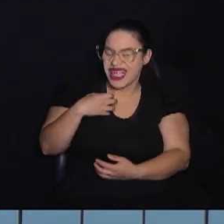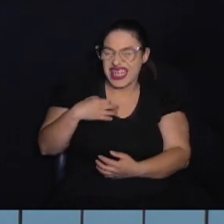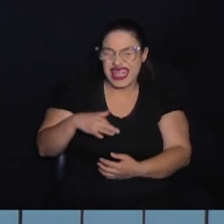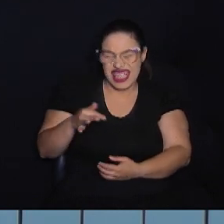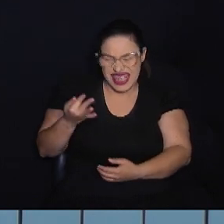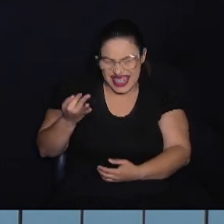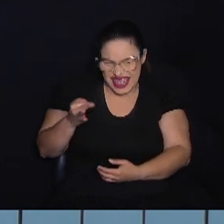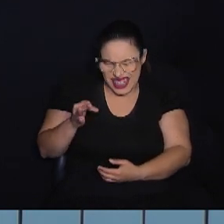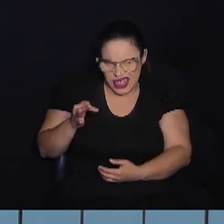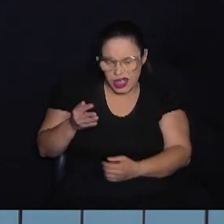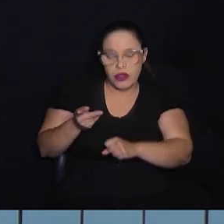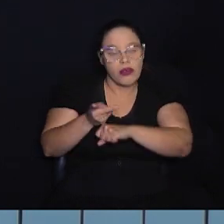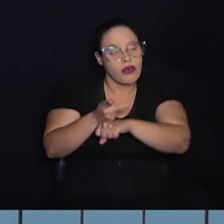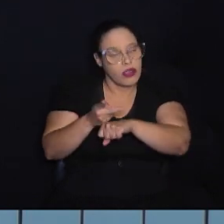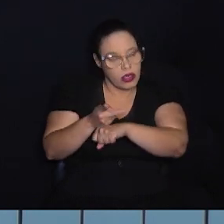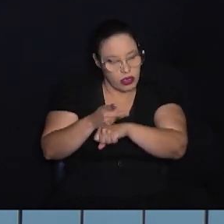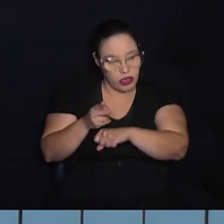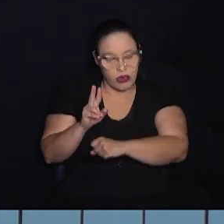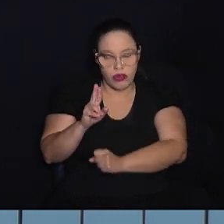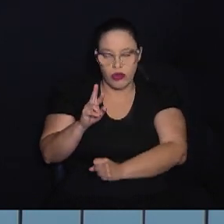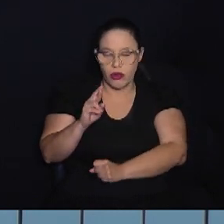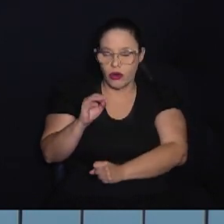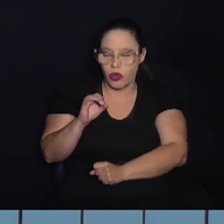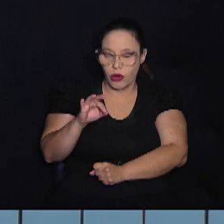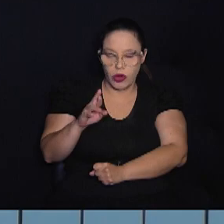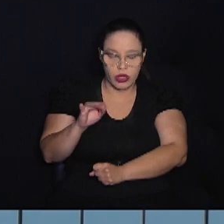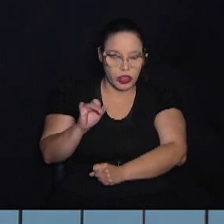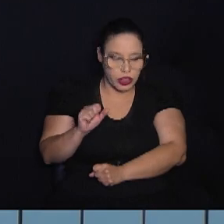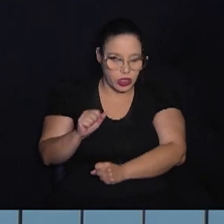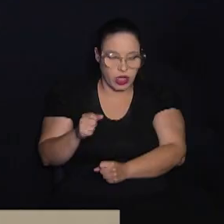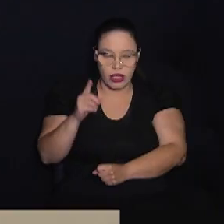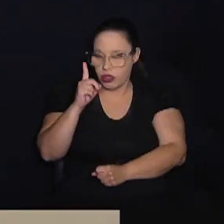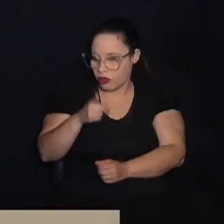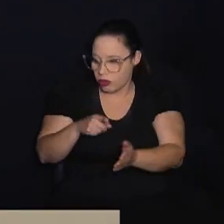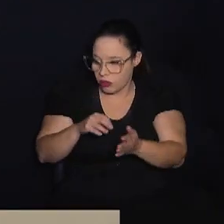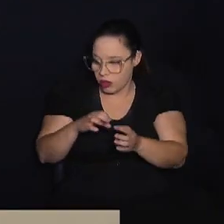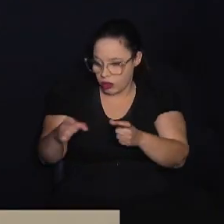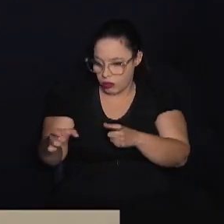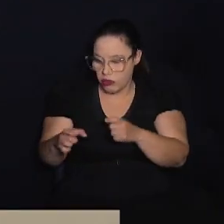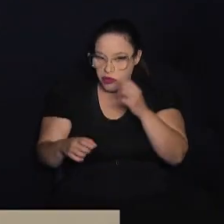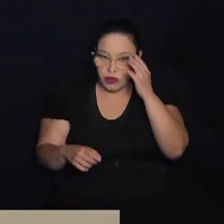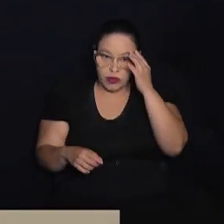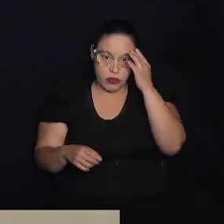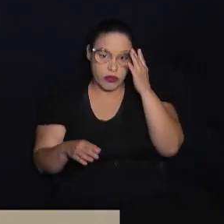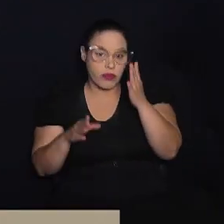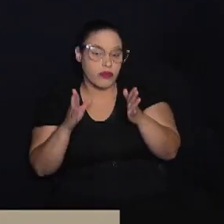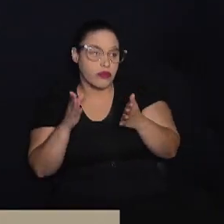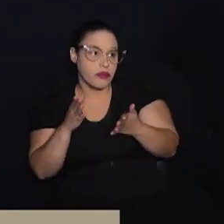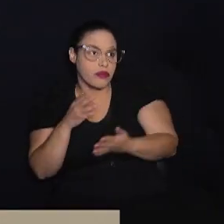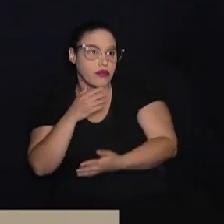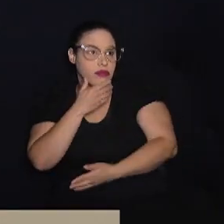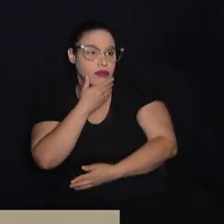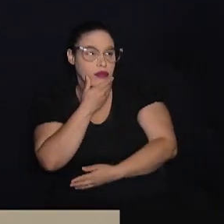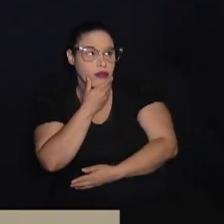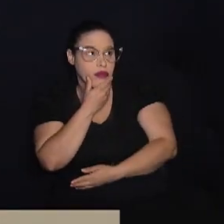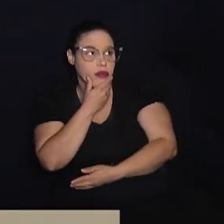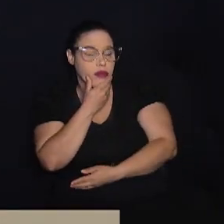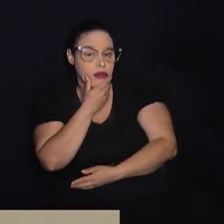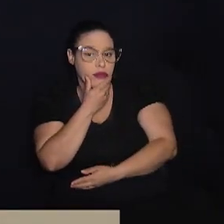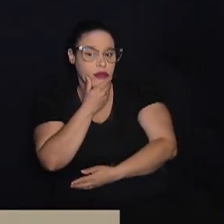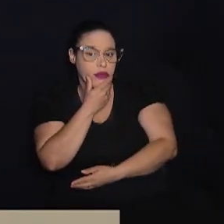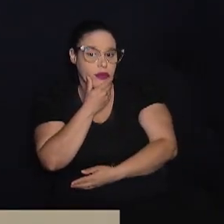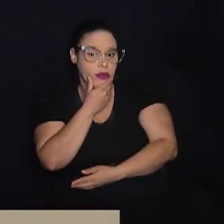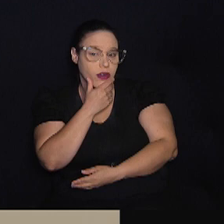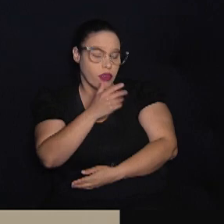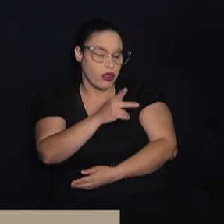desconforto, procurar um urologista, né? O primeiro passo, né, doutor? A princípio, vai acabar sendo o